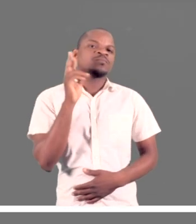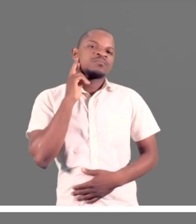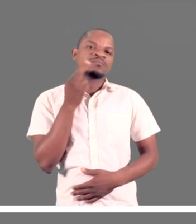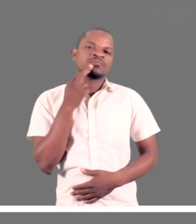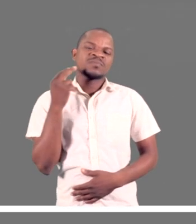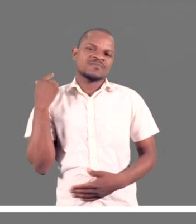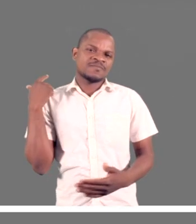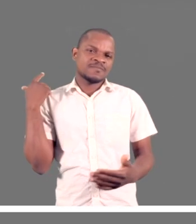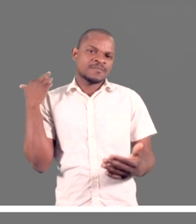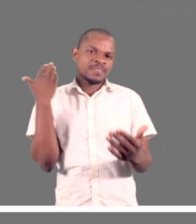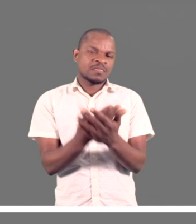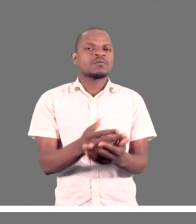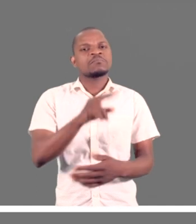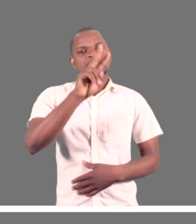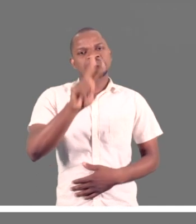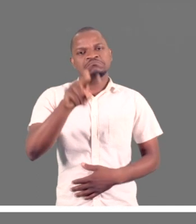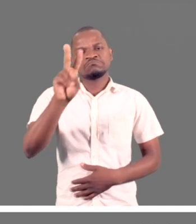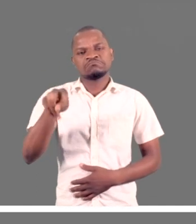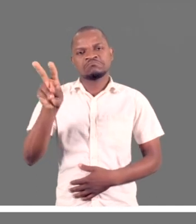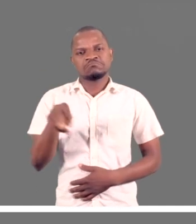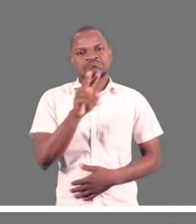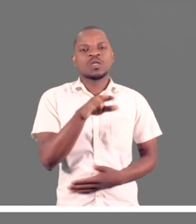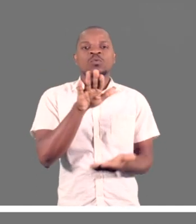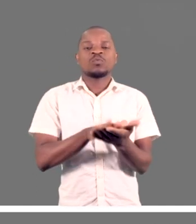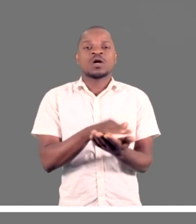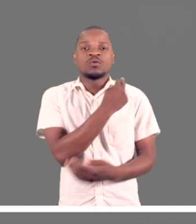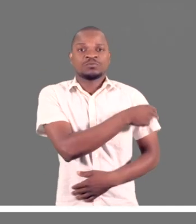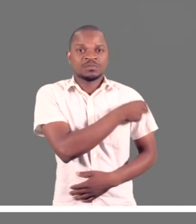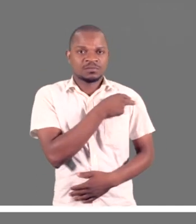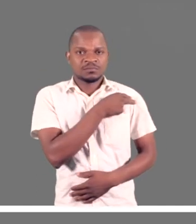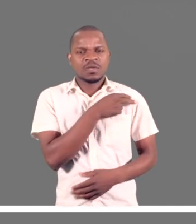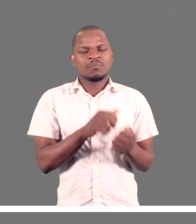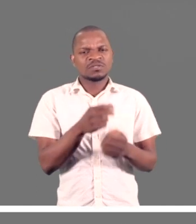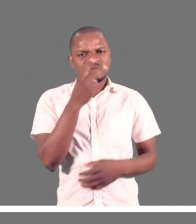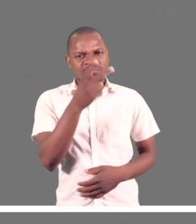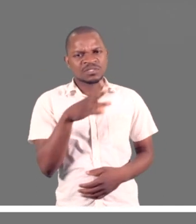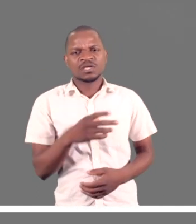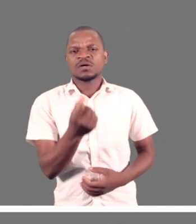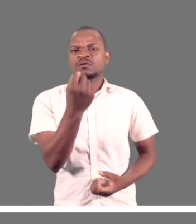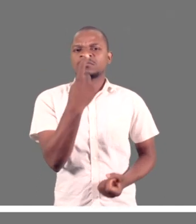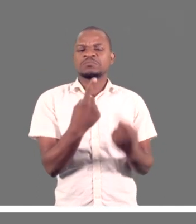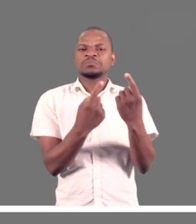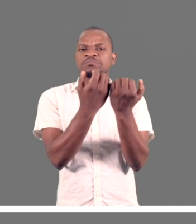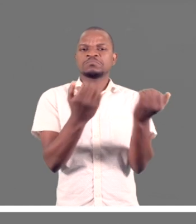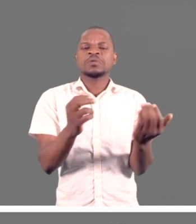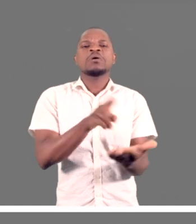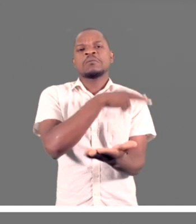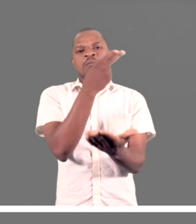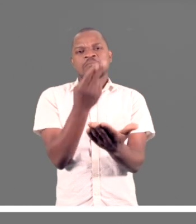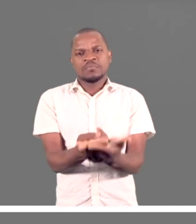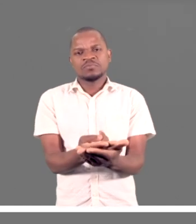Vinhamos visitando a Oncologia, oferecendo, fazendo cultos nos domingos. Vimos que há crianças que ficam muito tempo aqui,